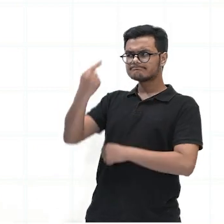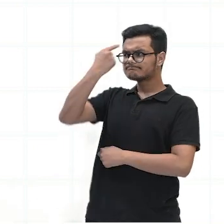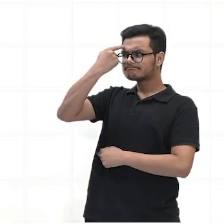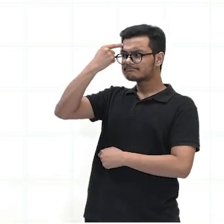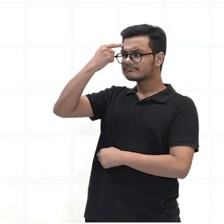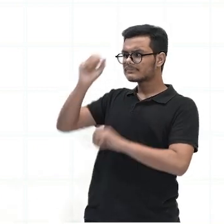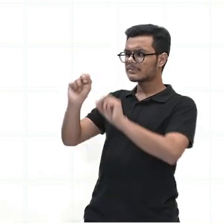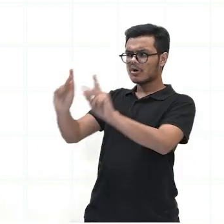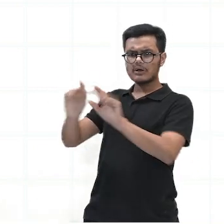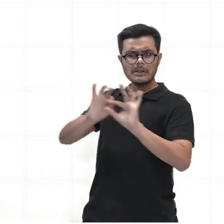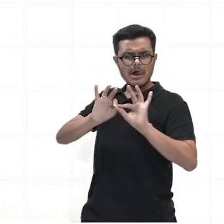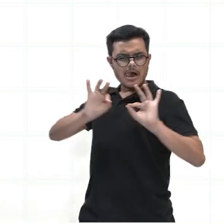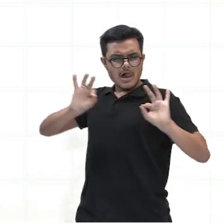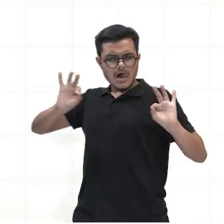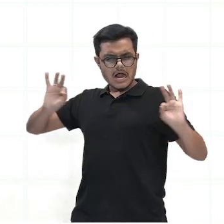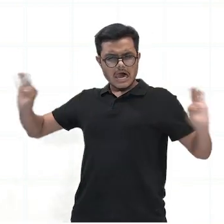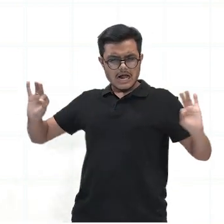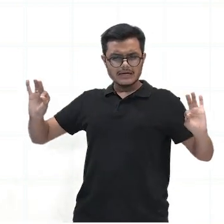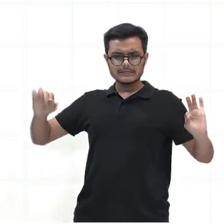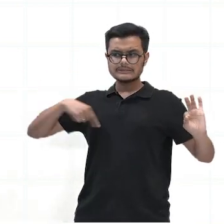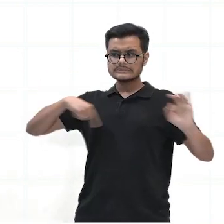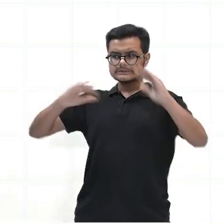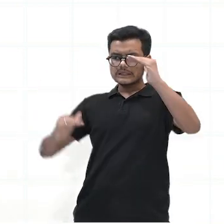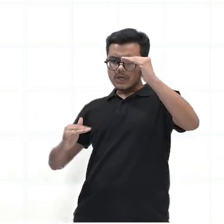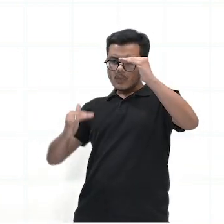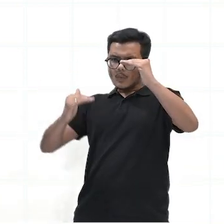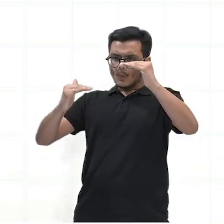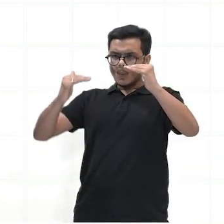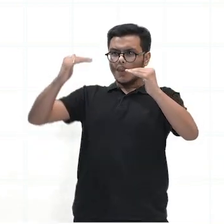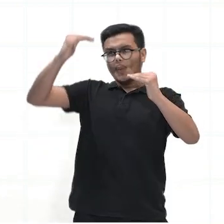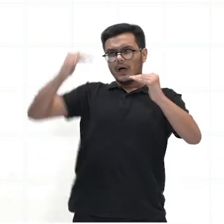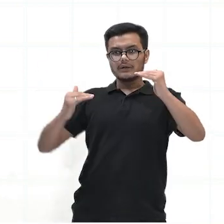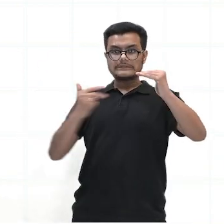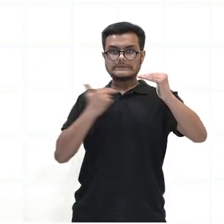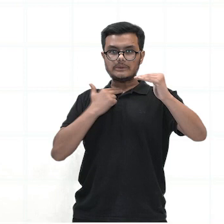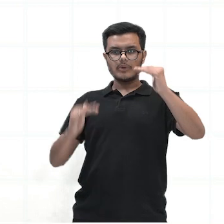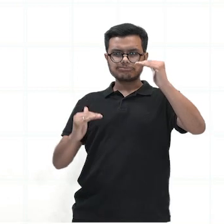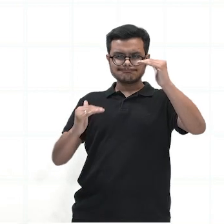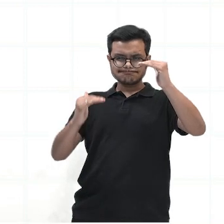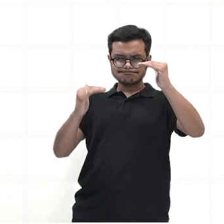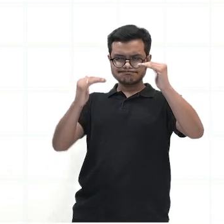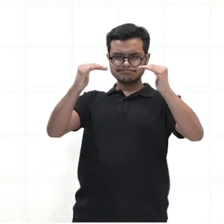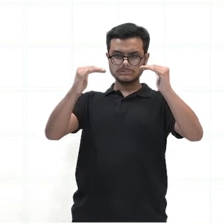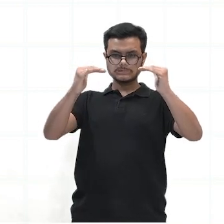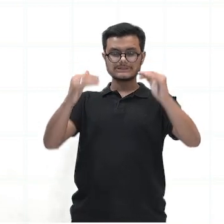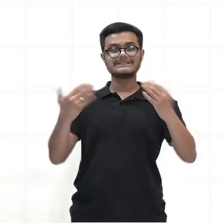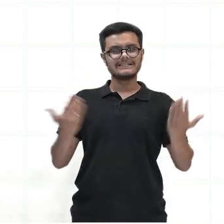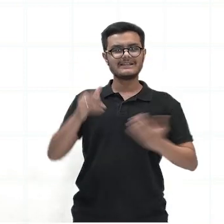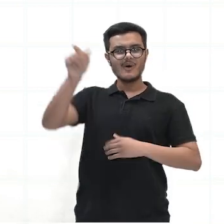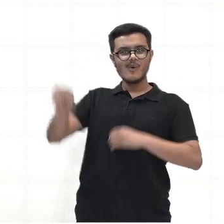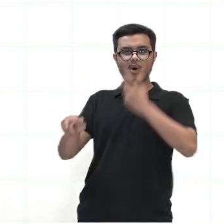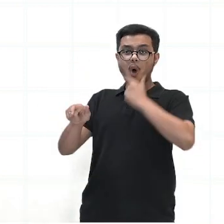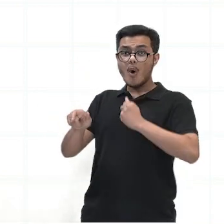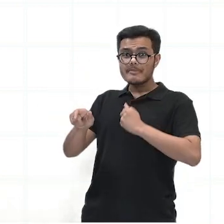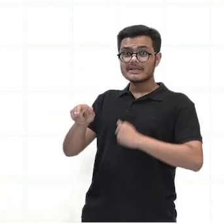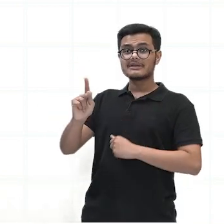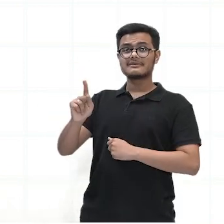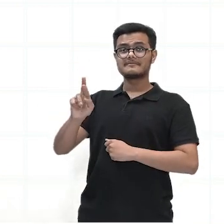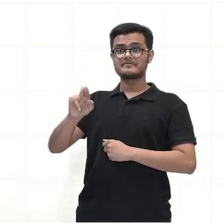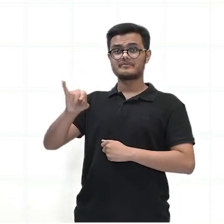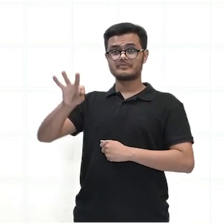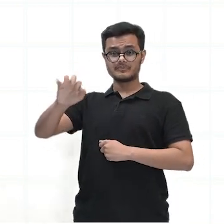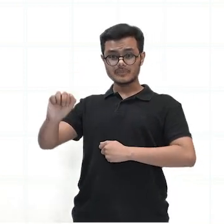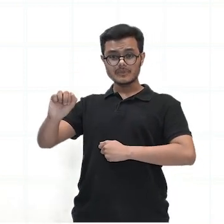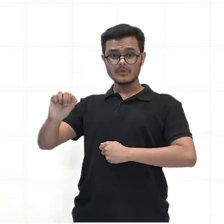caracteres limitado, que não podia ultrapassar lá nesse projeto, ele, Kurita, came